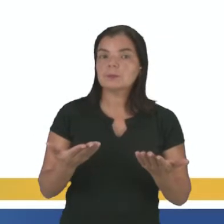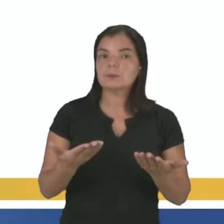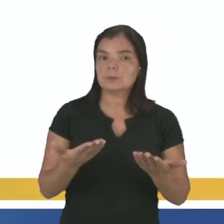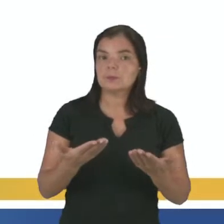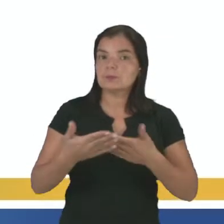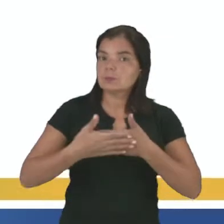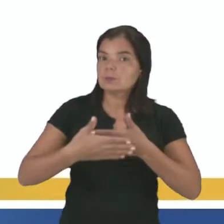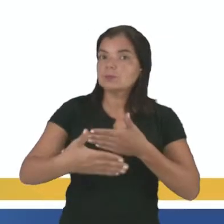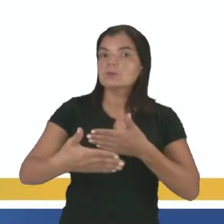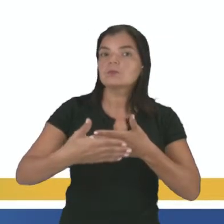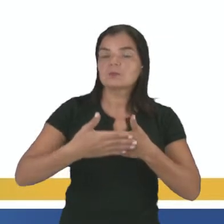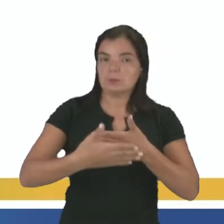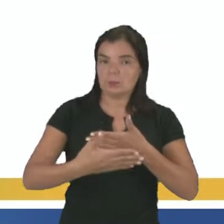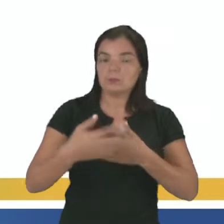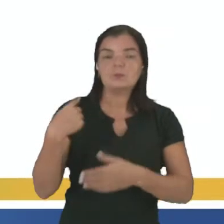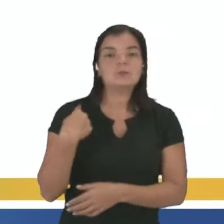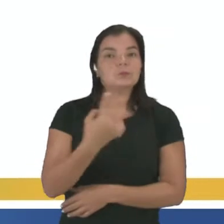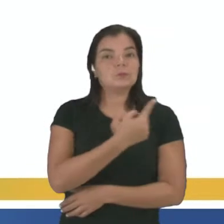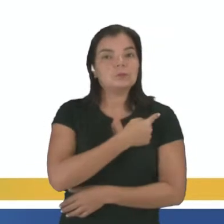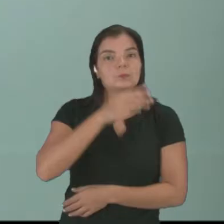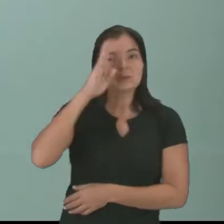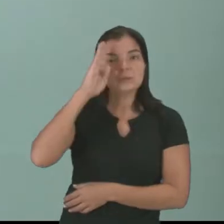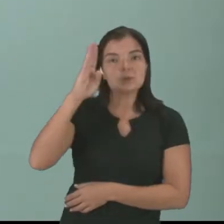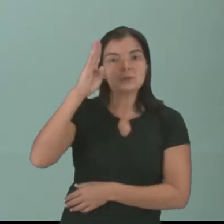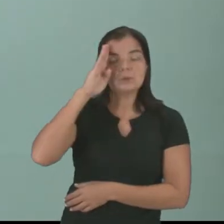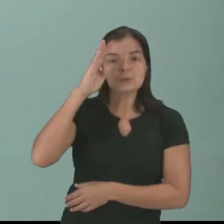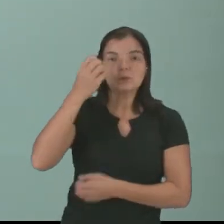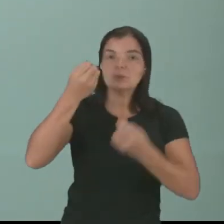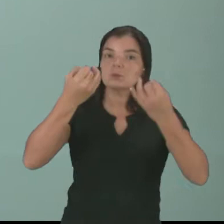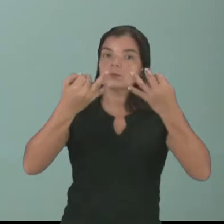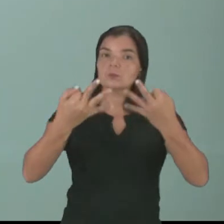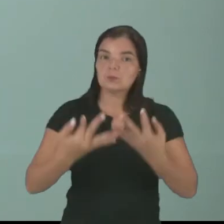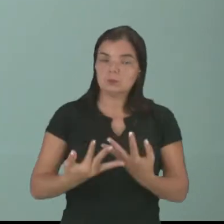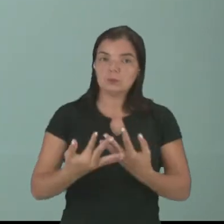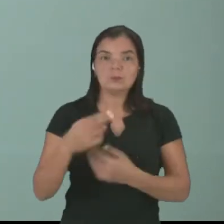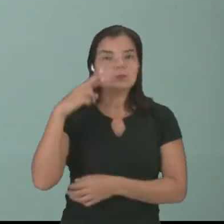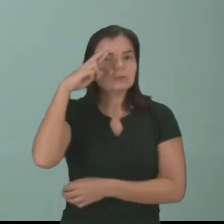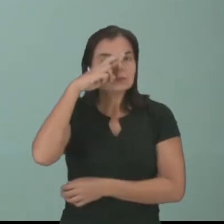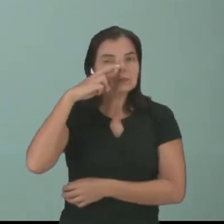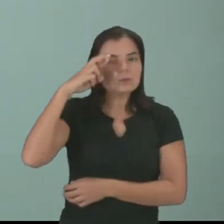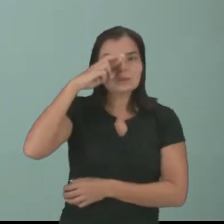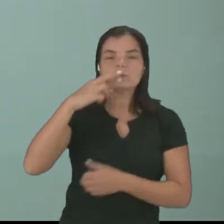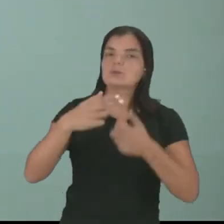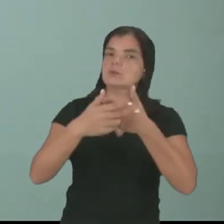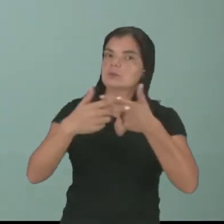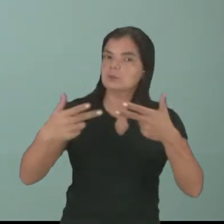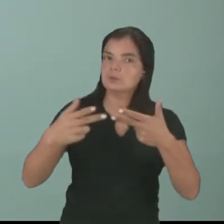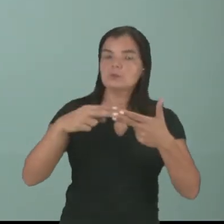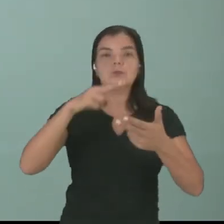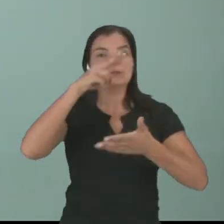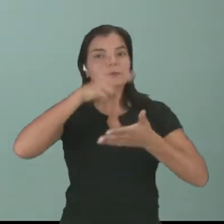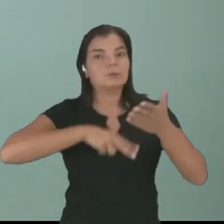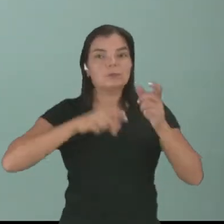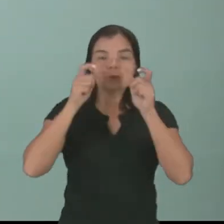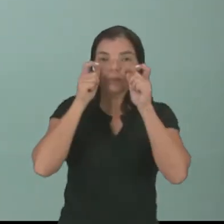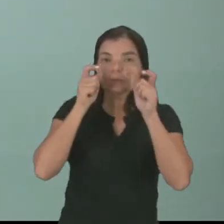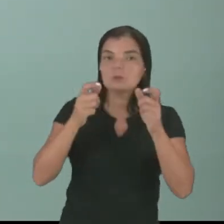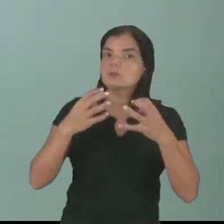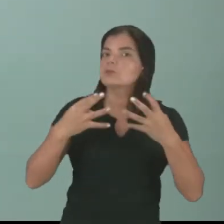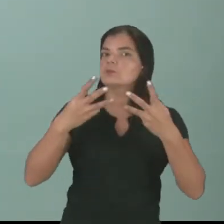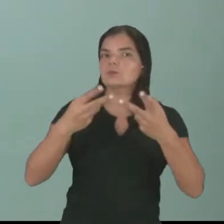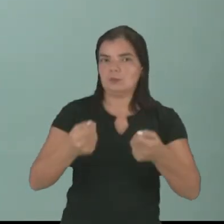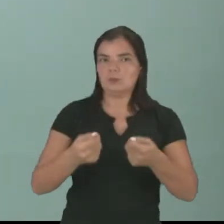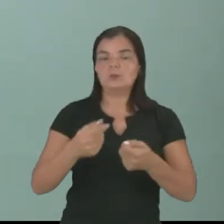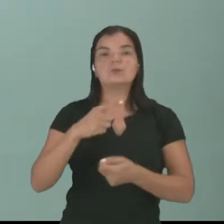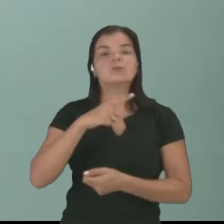Nessa caminhada da gente, principalmente quando se fala de observar as coisas, de ler com atenção tudo